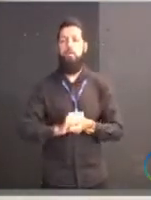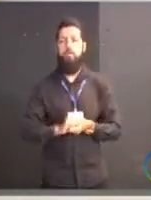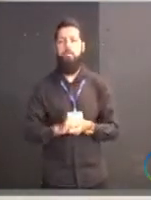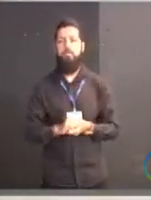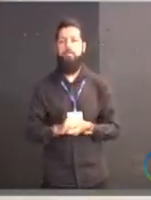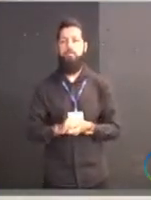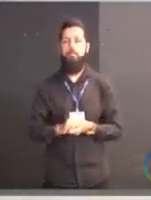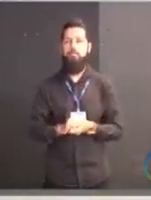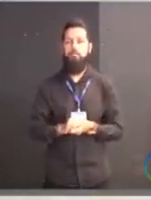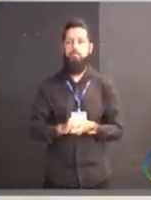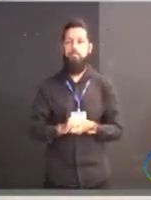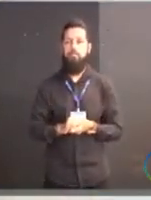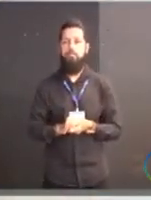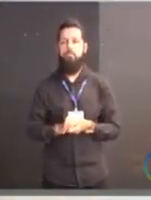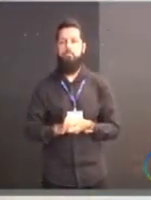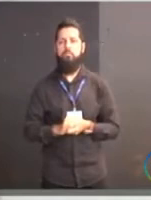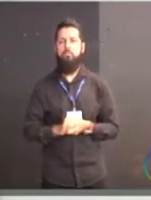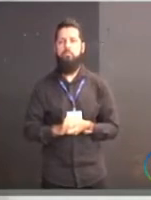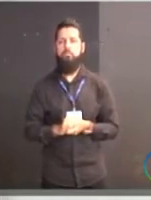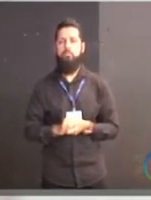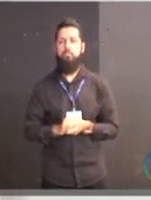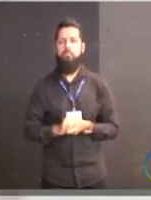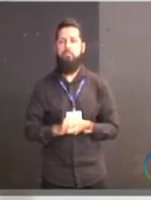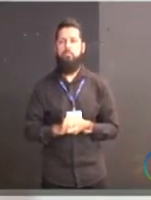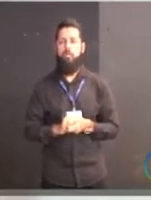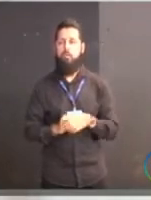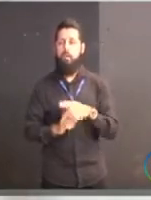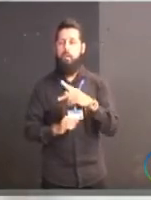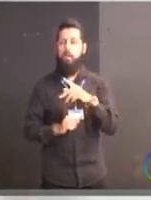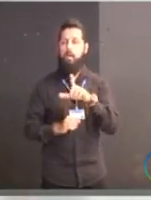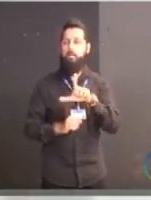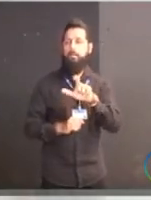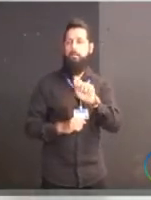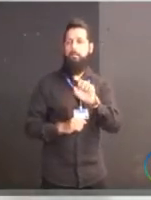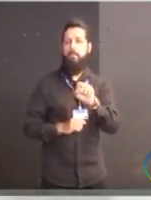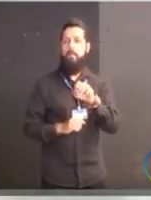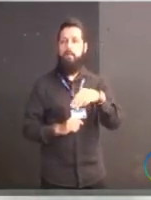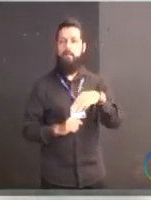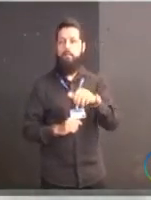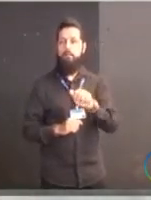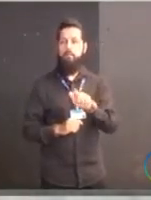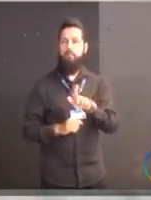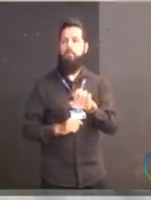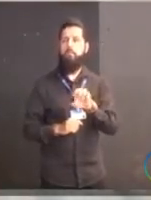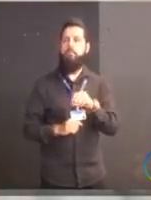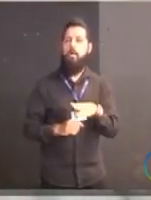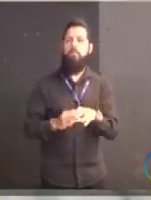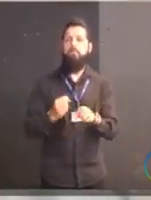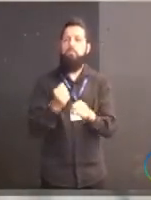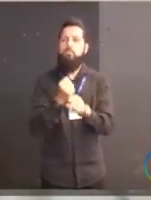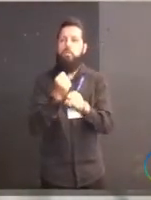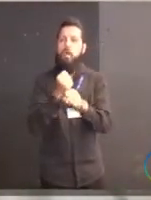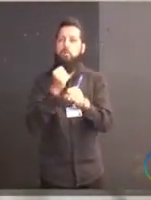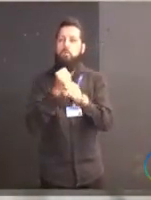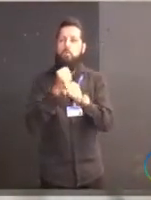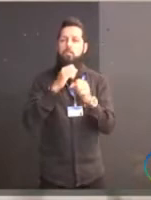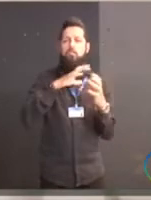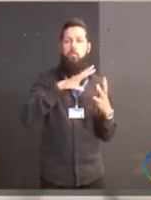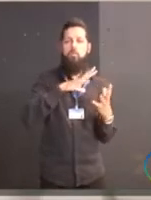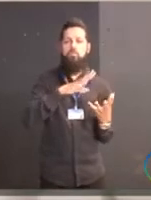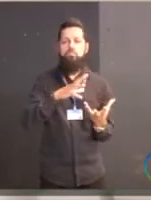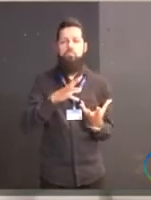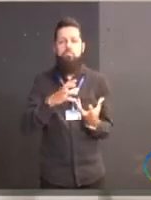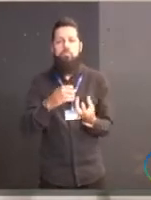de Deus na plasmagem, na estruturação do mundo maravilhoso que